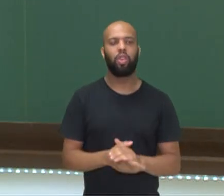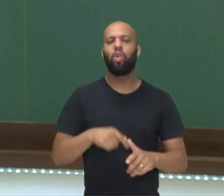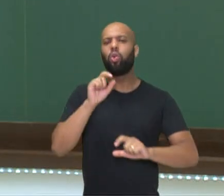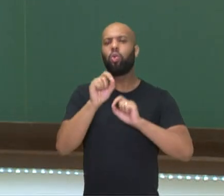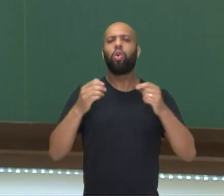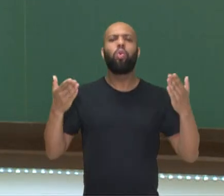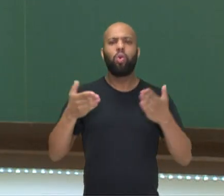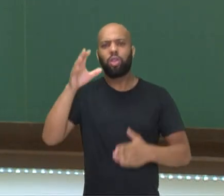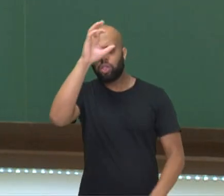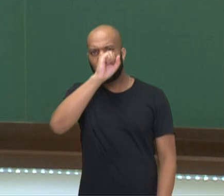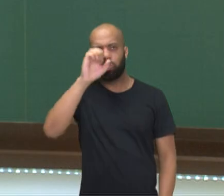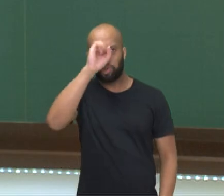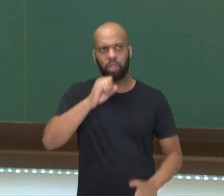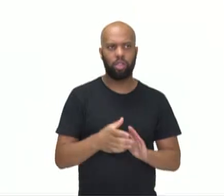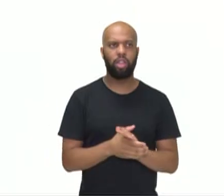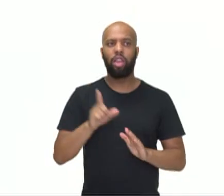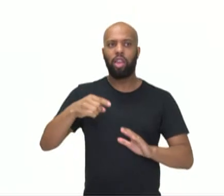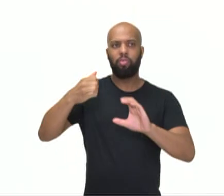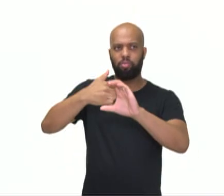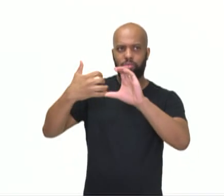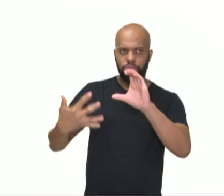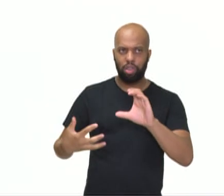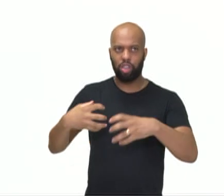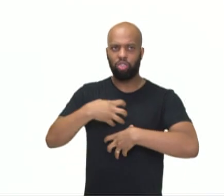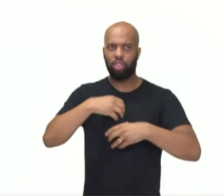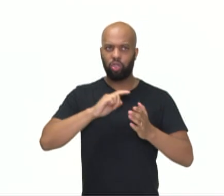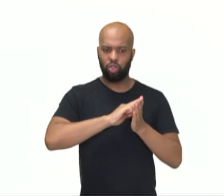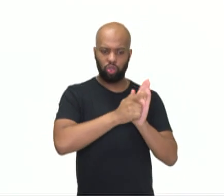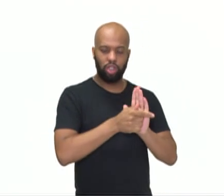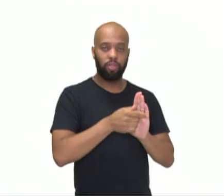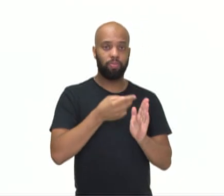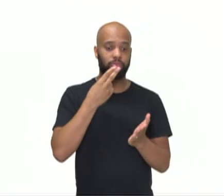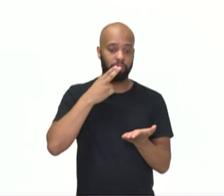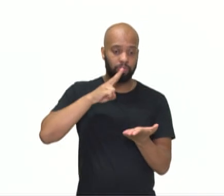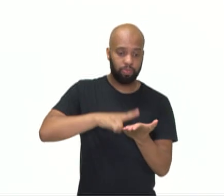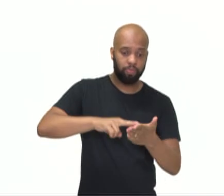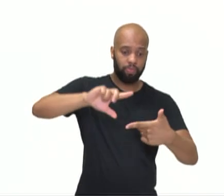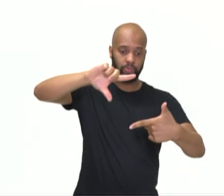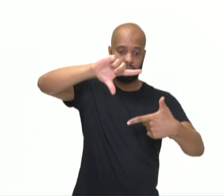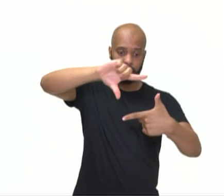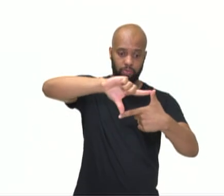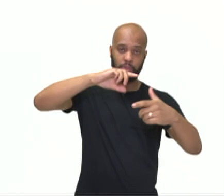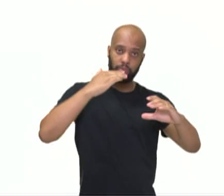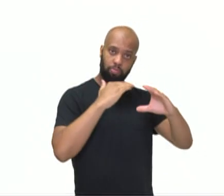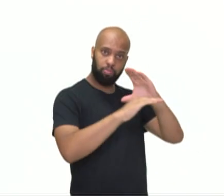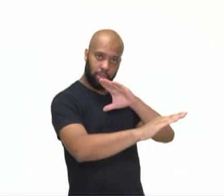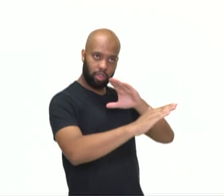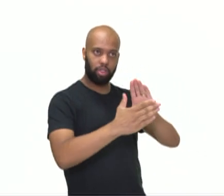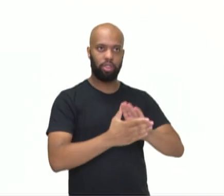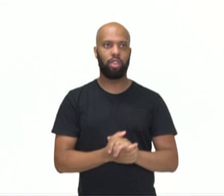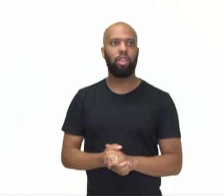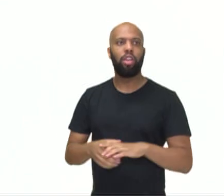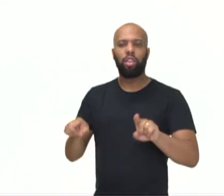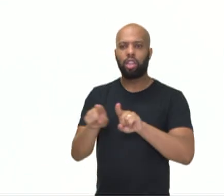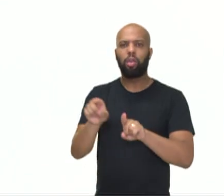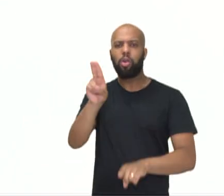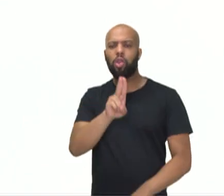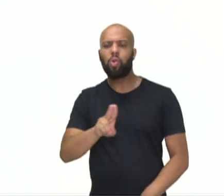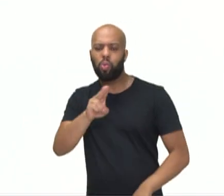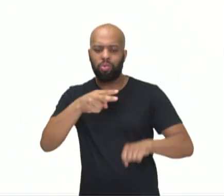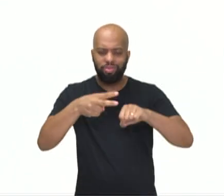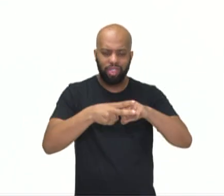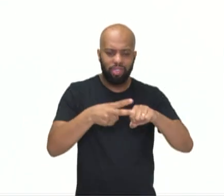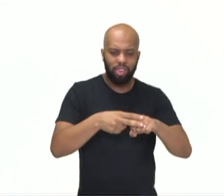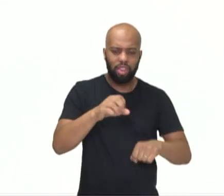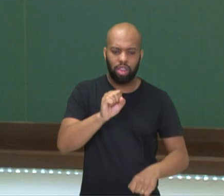nós aprendemos? Características del gênero la tarjeta postal. Empleo e funções del verbo ser em